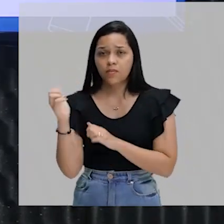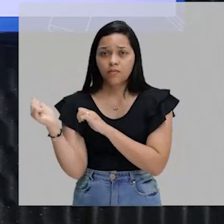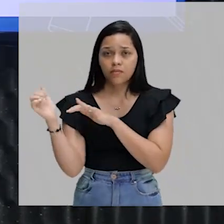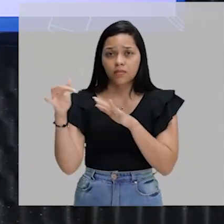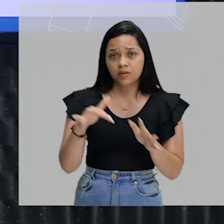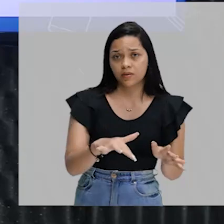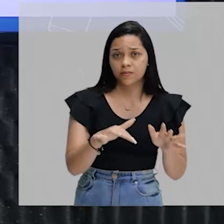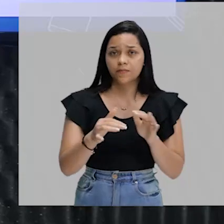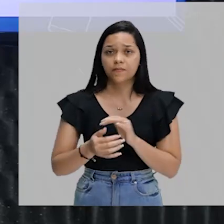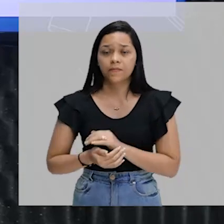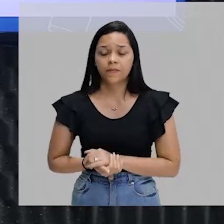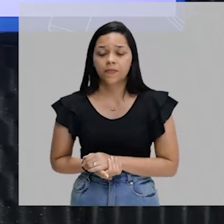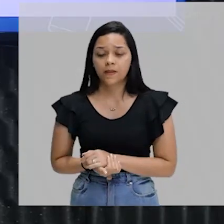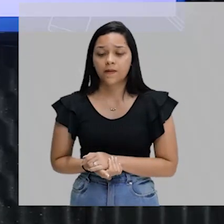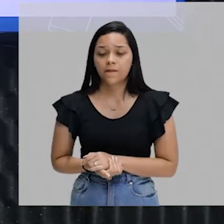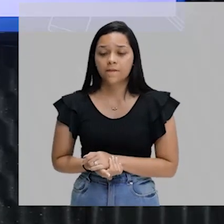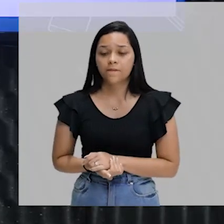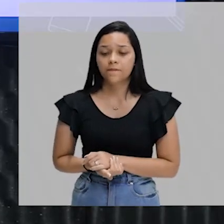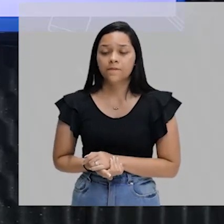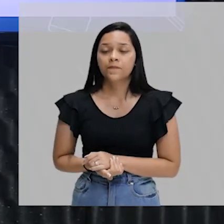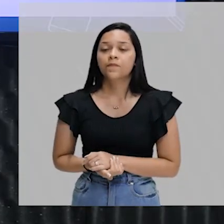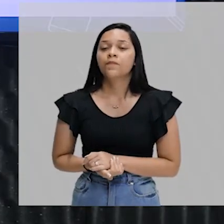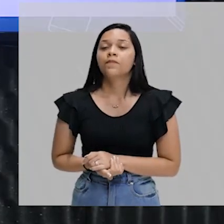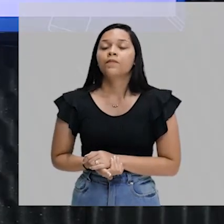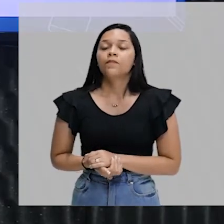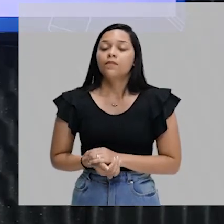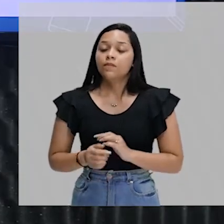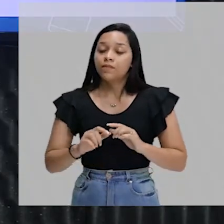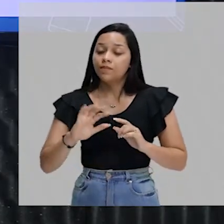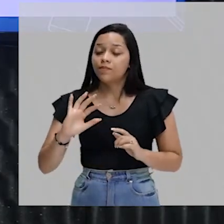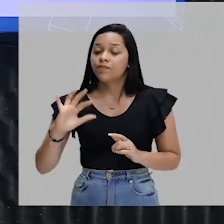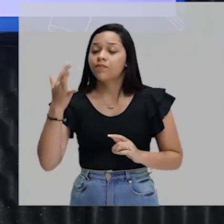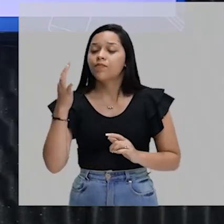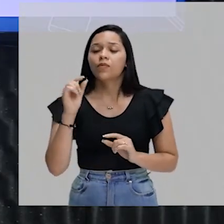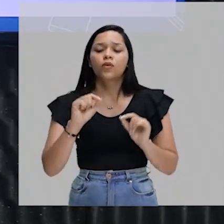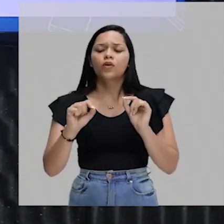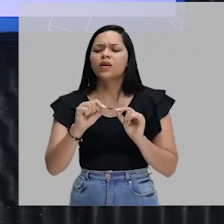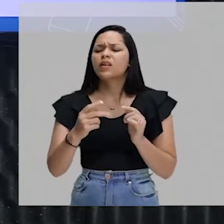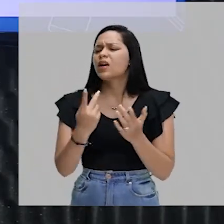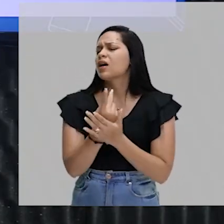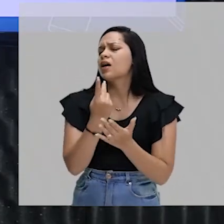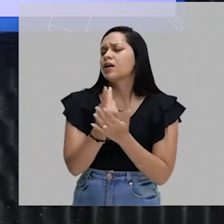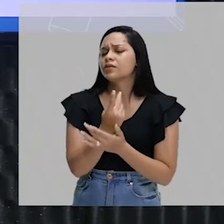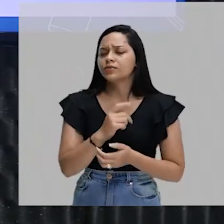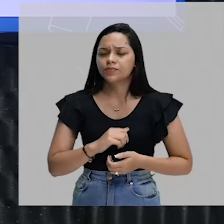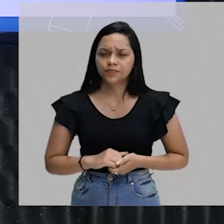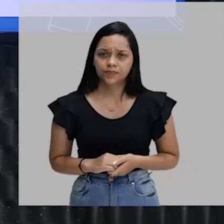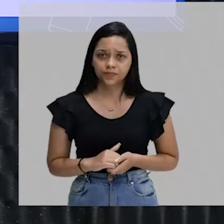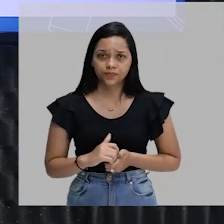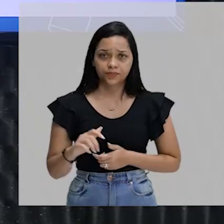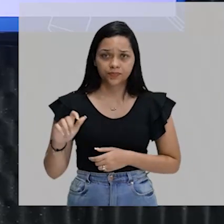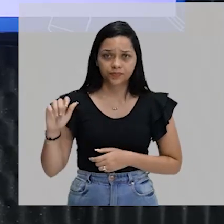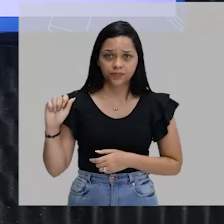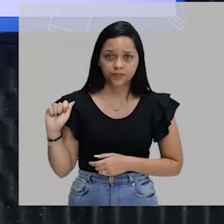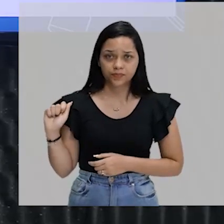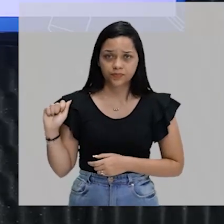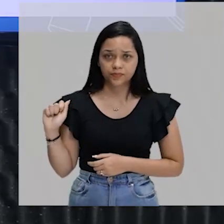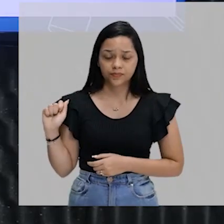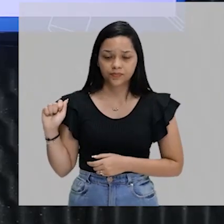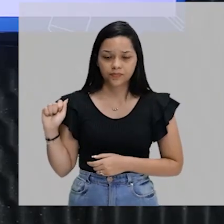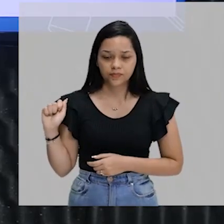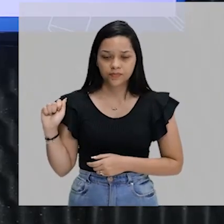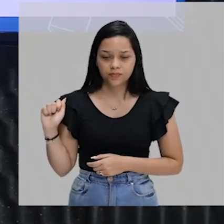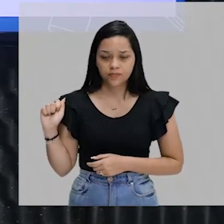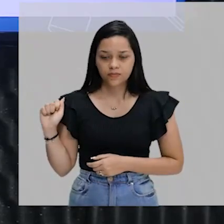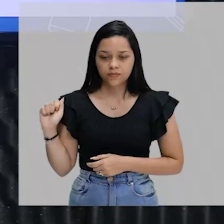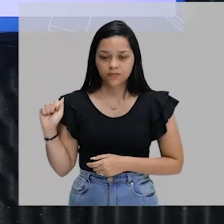invasoras. Então, sobre esse fato, é incorreto afirmar que, letra A, as espécies de